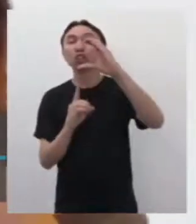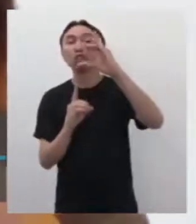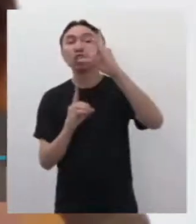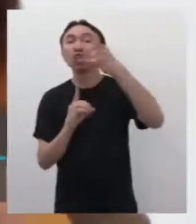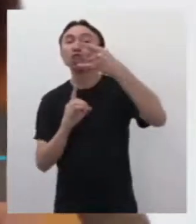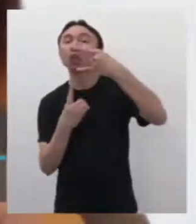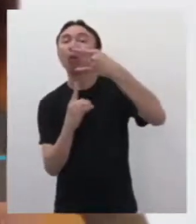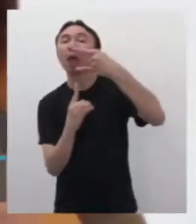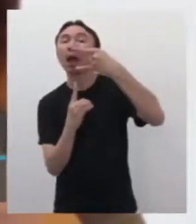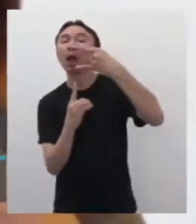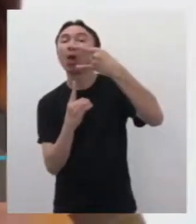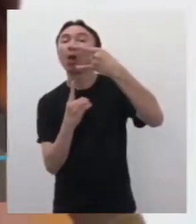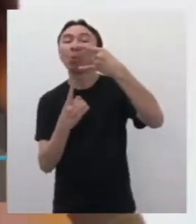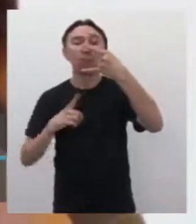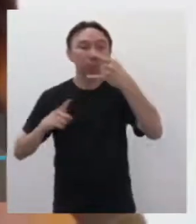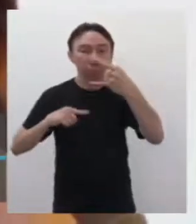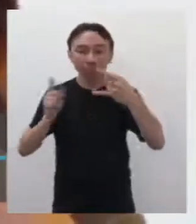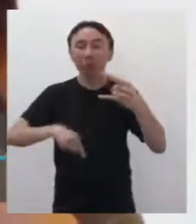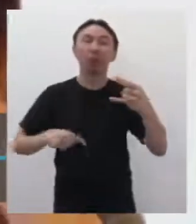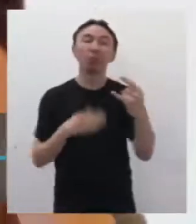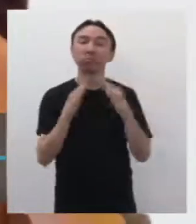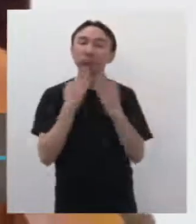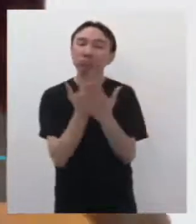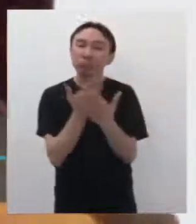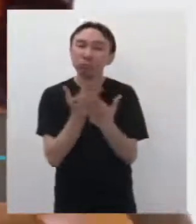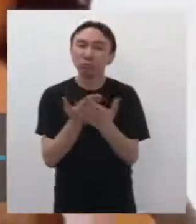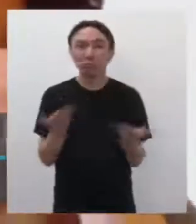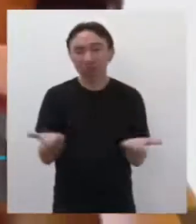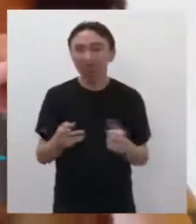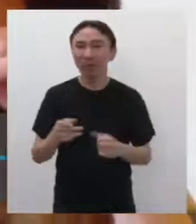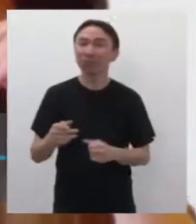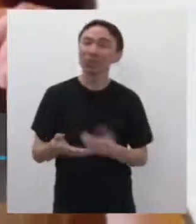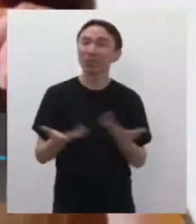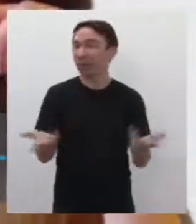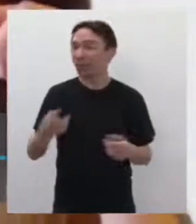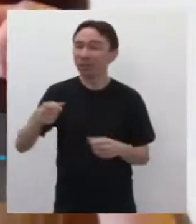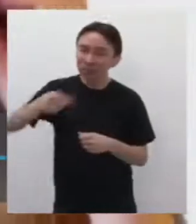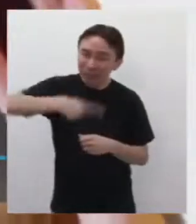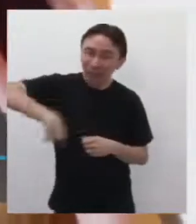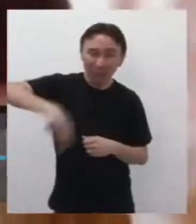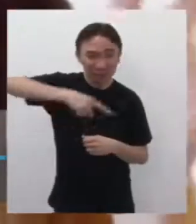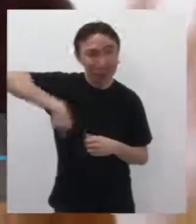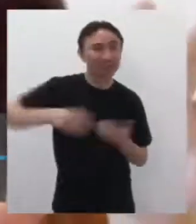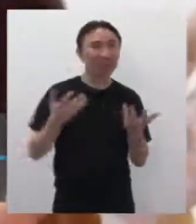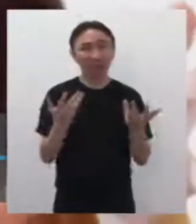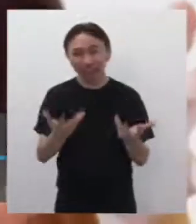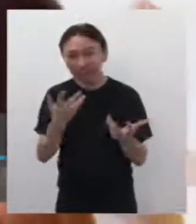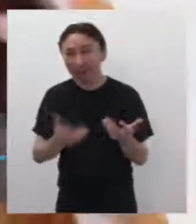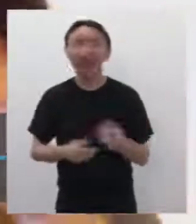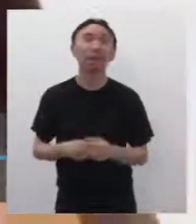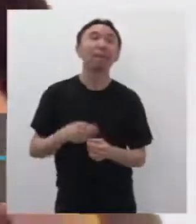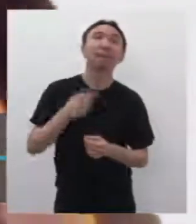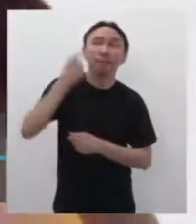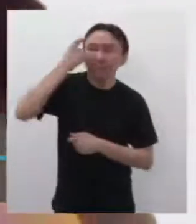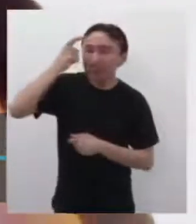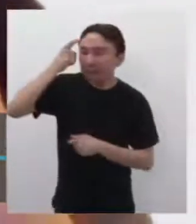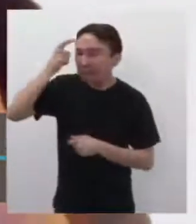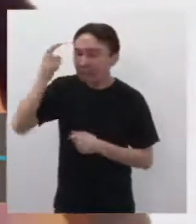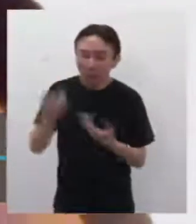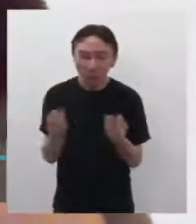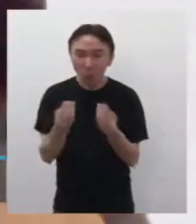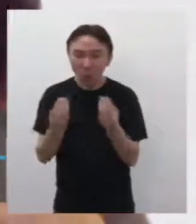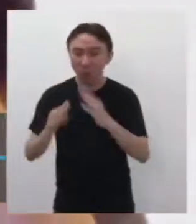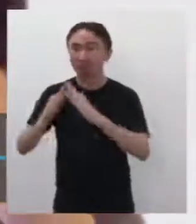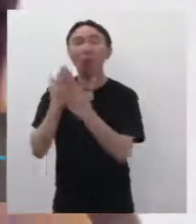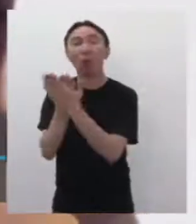Descomplica exatamente para pensar como a gente pode usar o Descomplica dentro da escola de